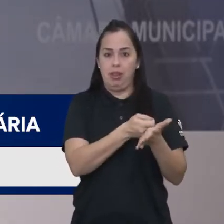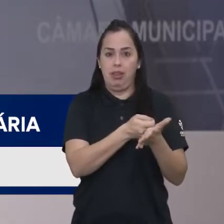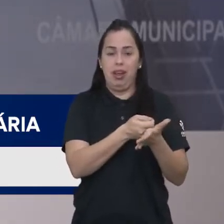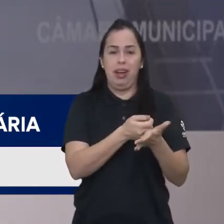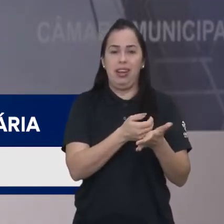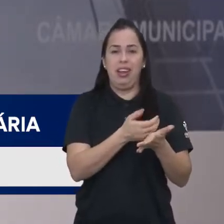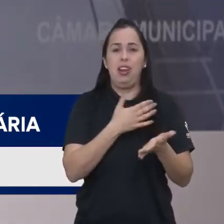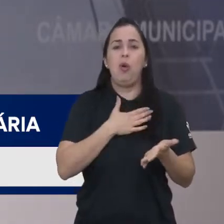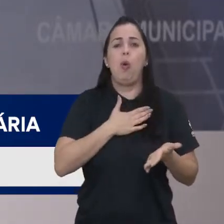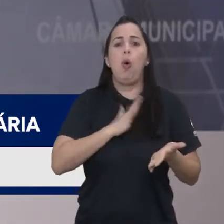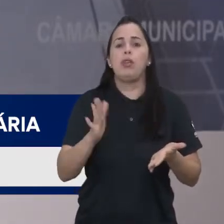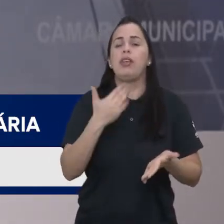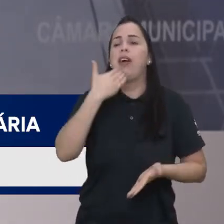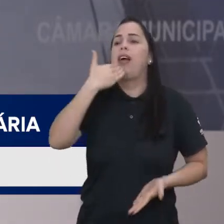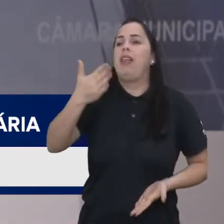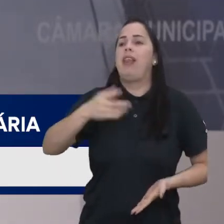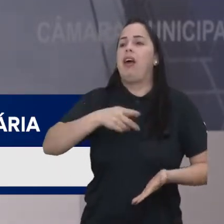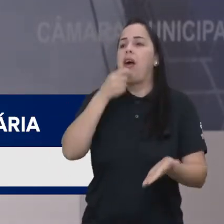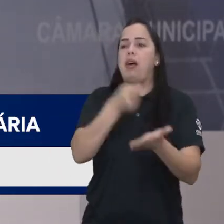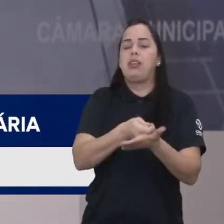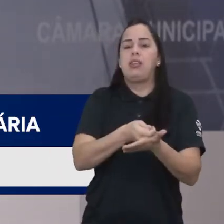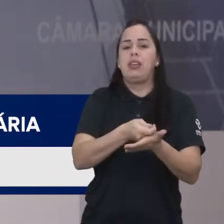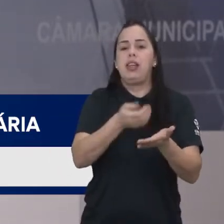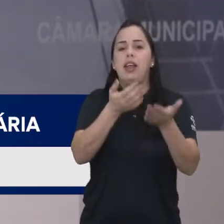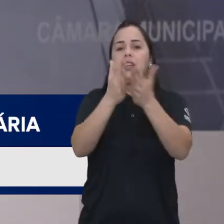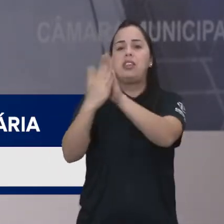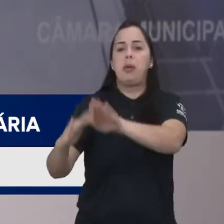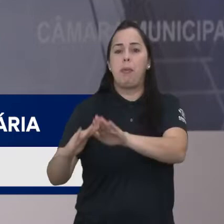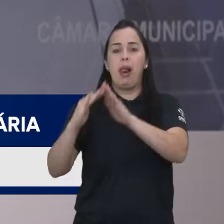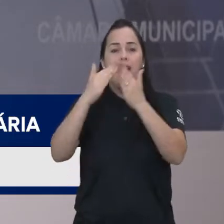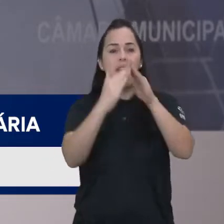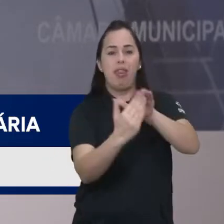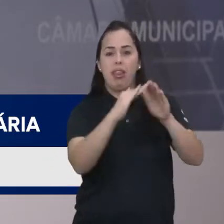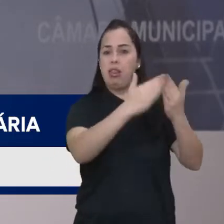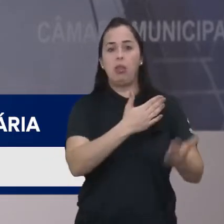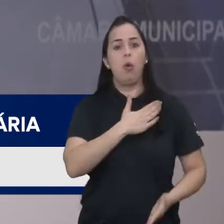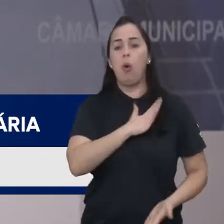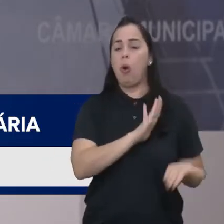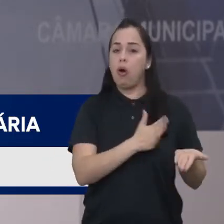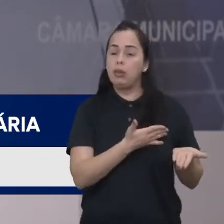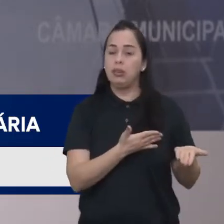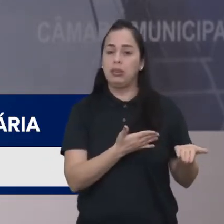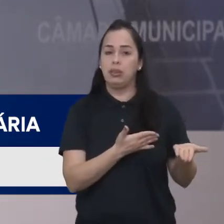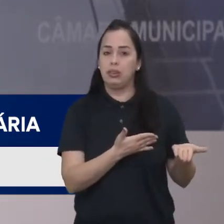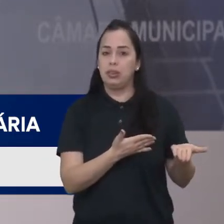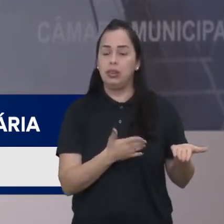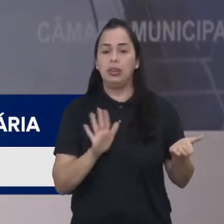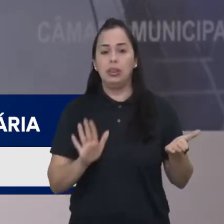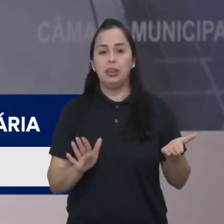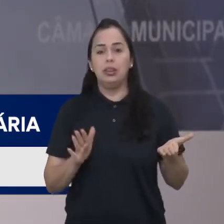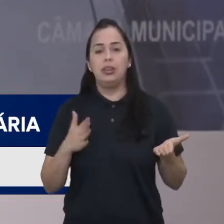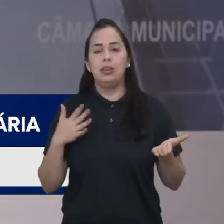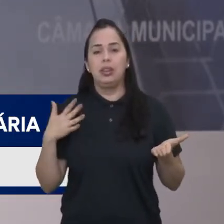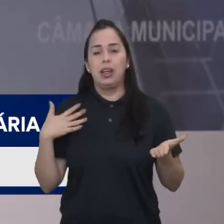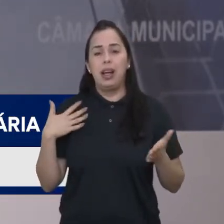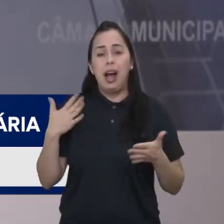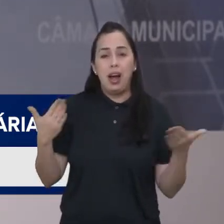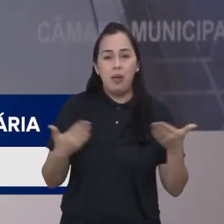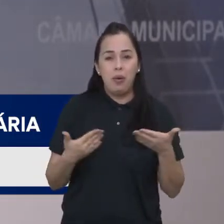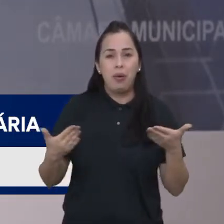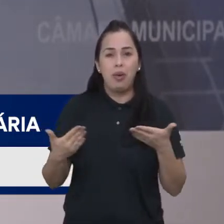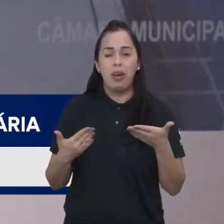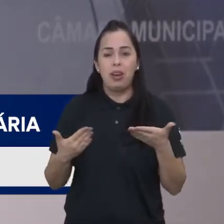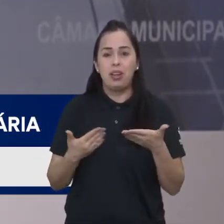demolição não fazem isso com prazer. Muito pelo contrário. Tanto é que agora, depois de alguns anos, a gente tem tido as